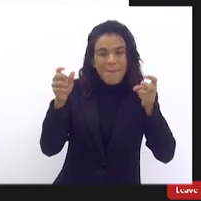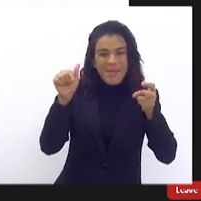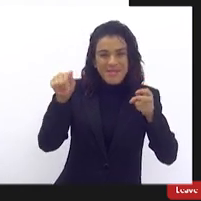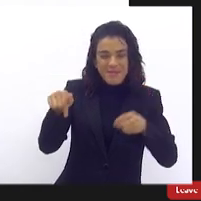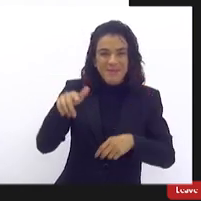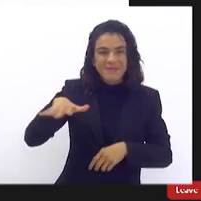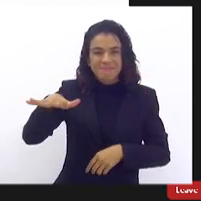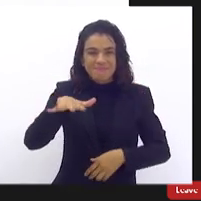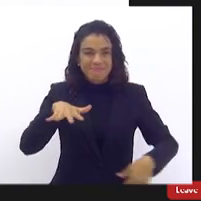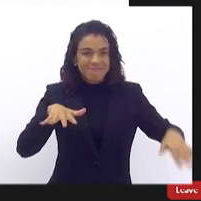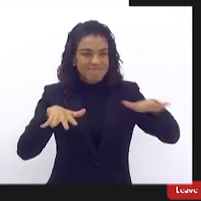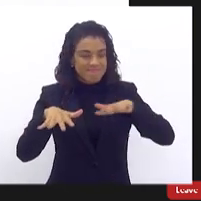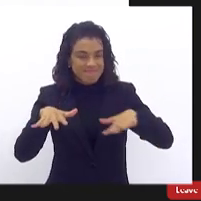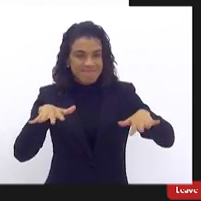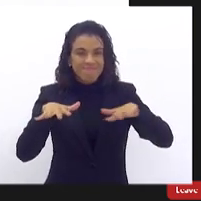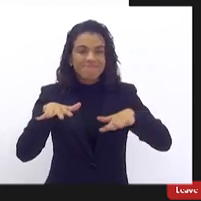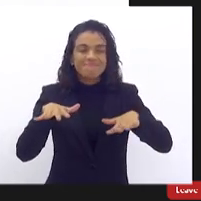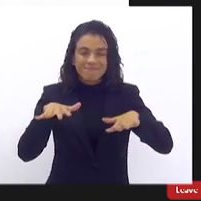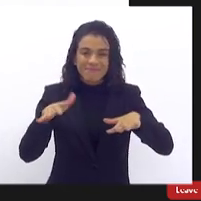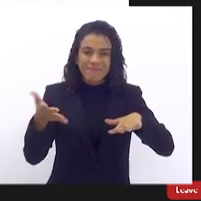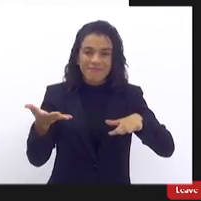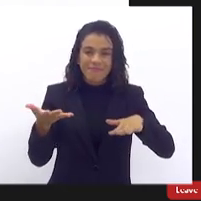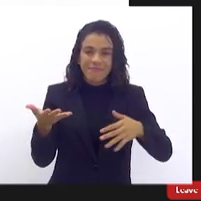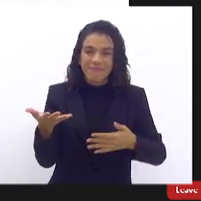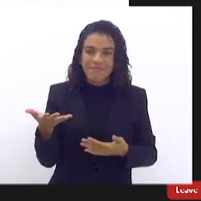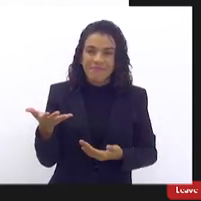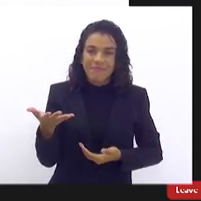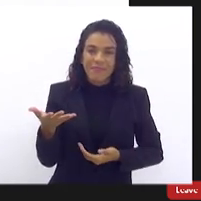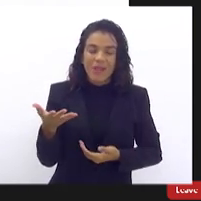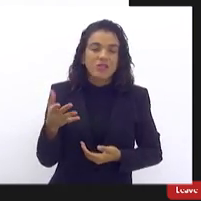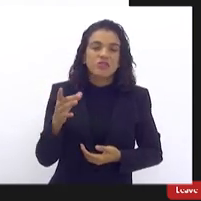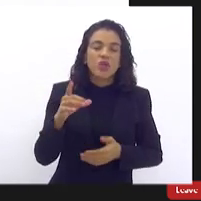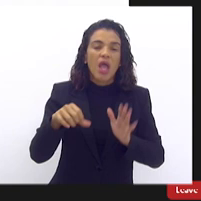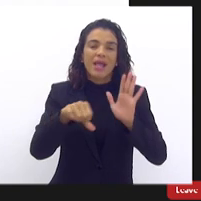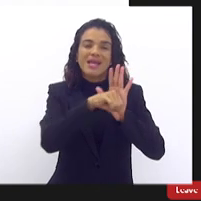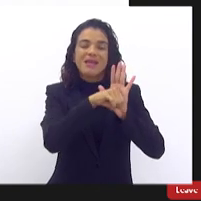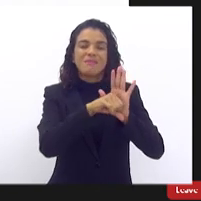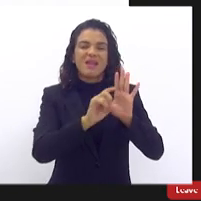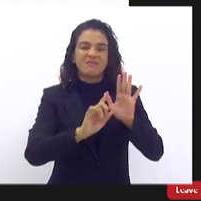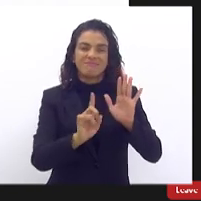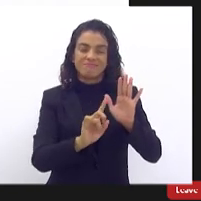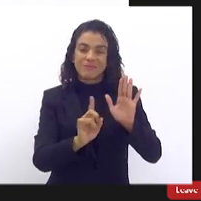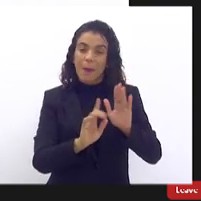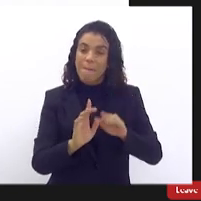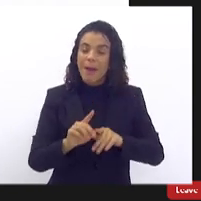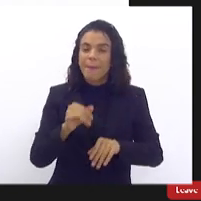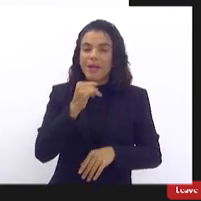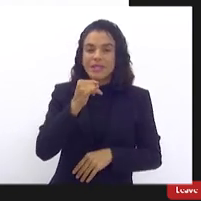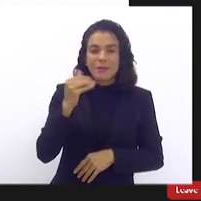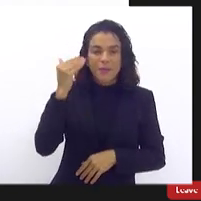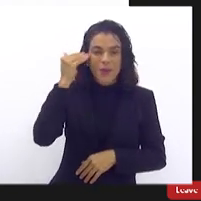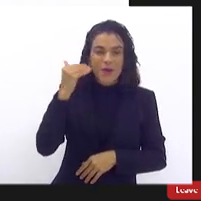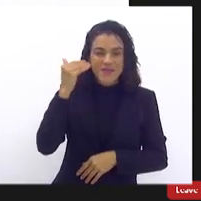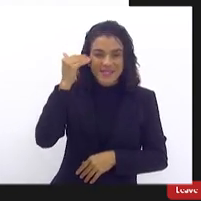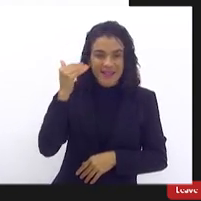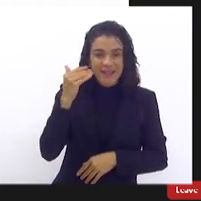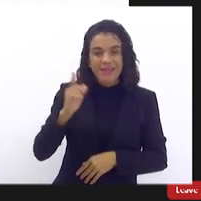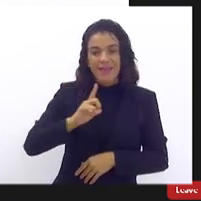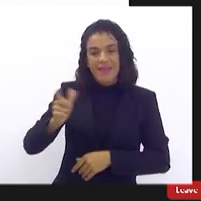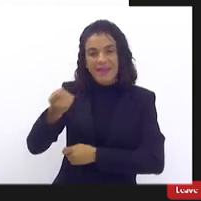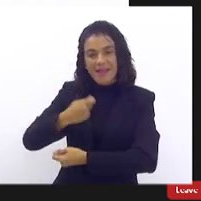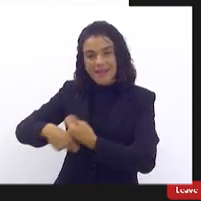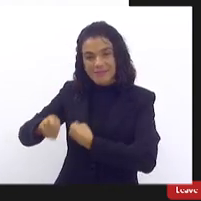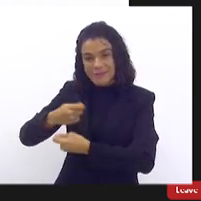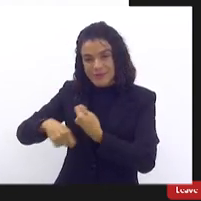que não passem necessariamente pela criminalização, mas, por exemplo, a Nova Zelândia tem um órgão administrativo para